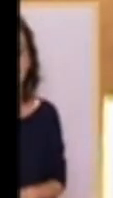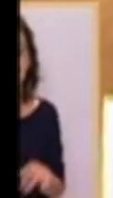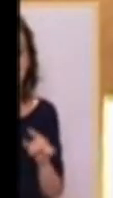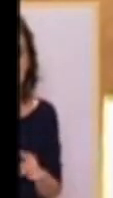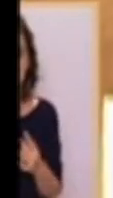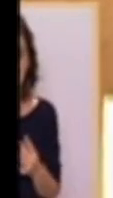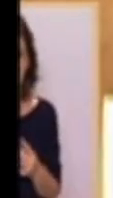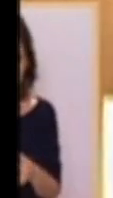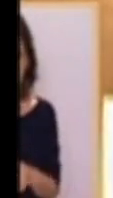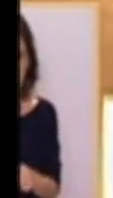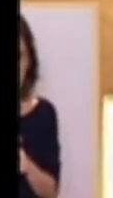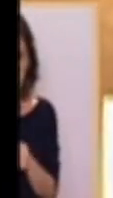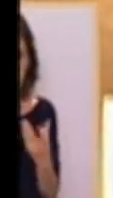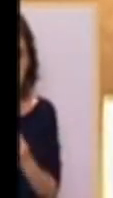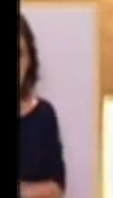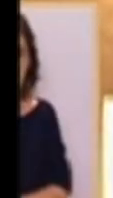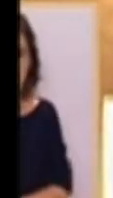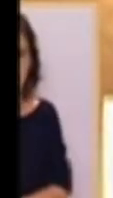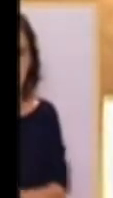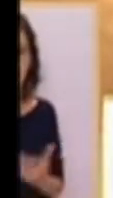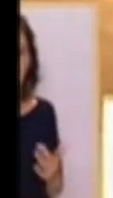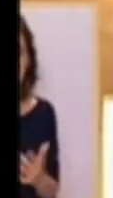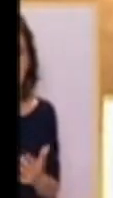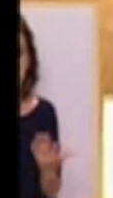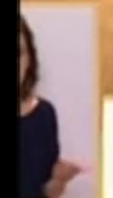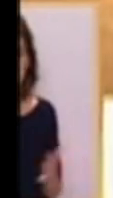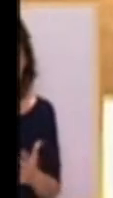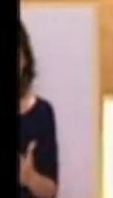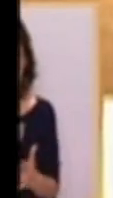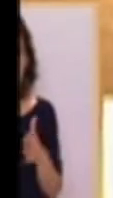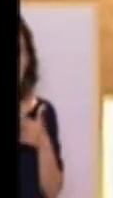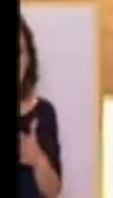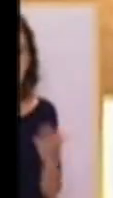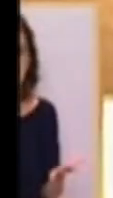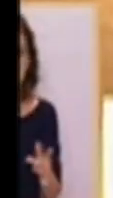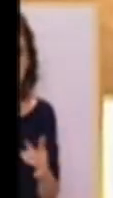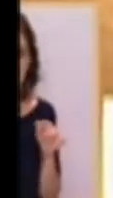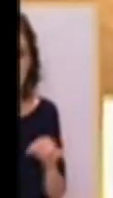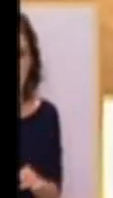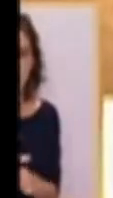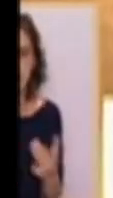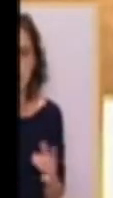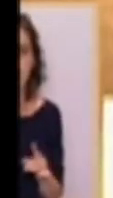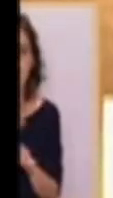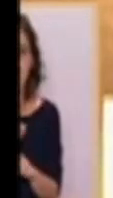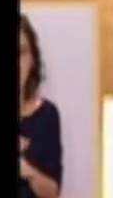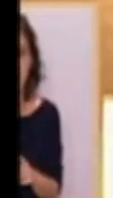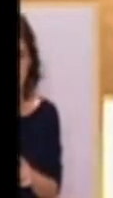E então uma das pessoas que trabalha com ele mandou-me uma mensagem a dizer: olha, eu sei que estás nos barcos, essas coisas, mas se estiveres por Lisboa nessa